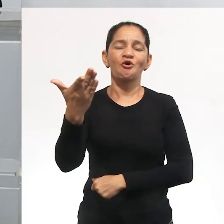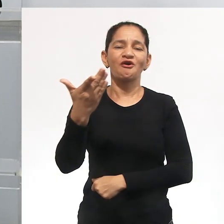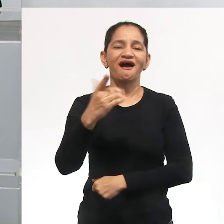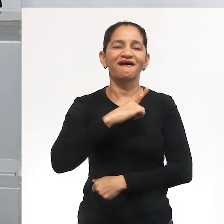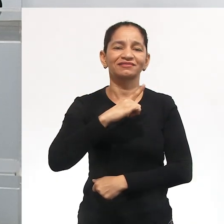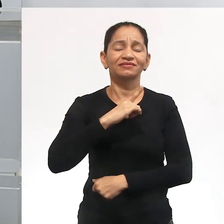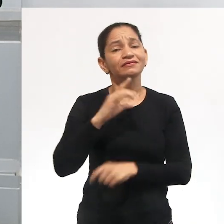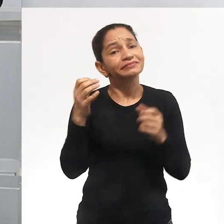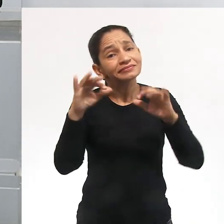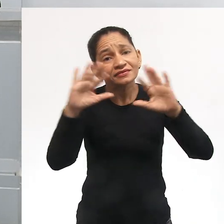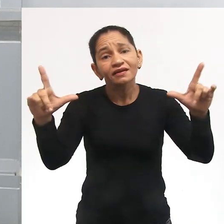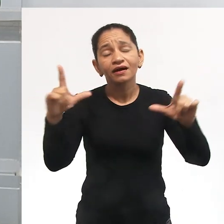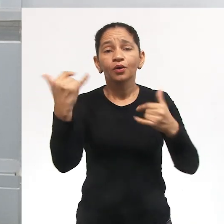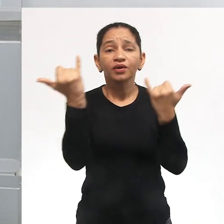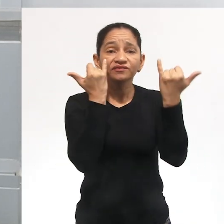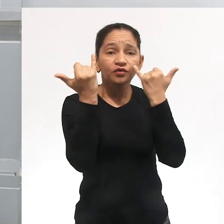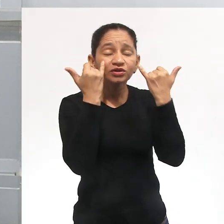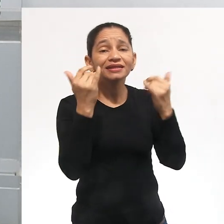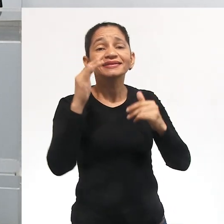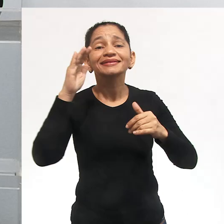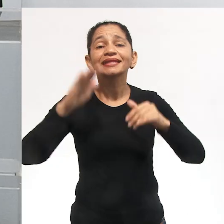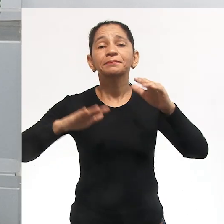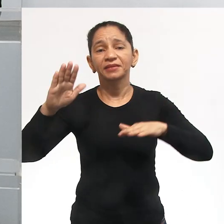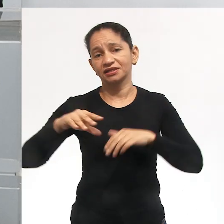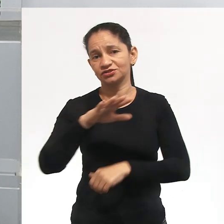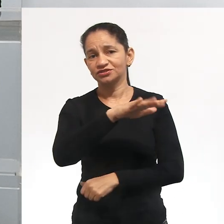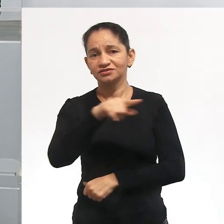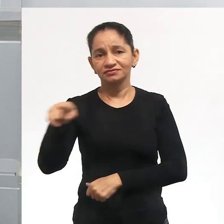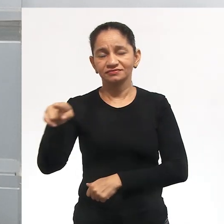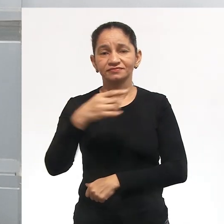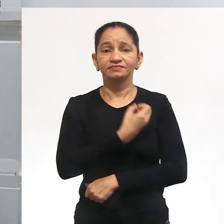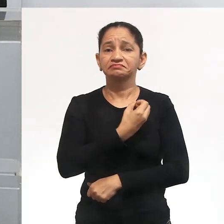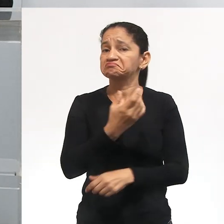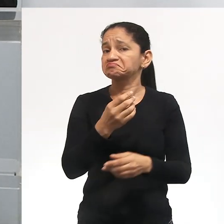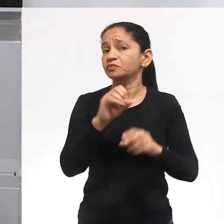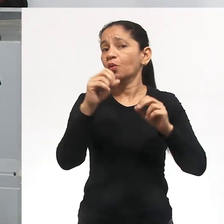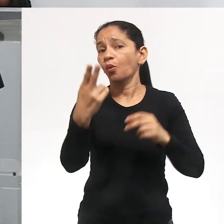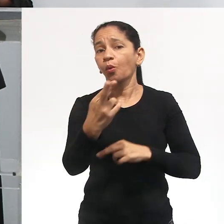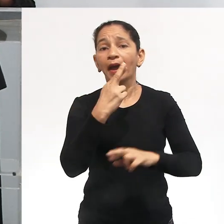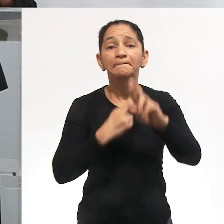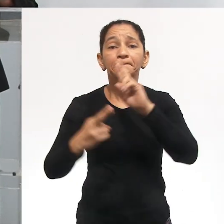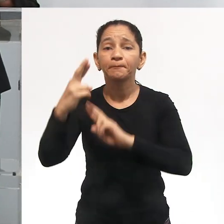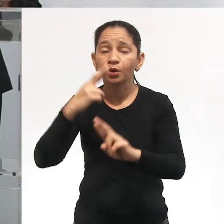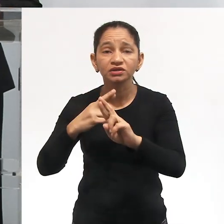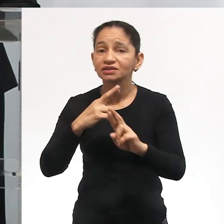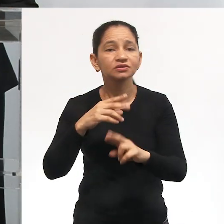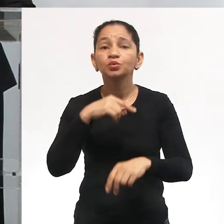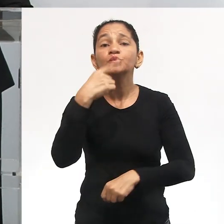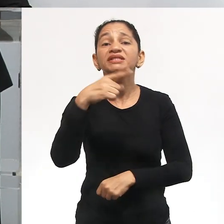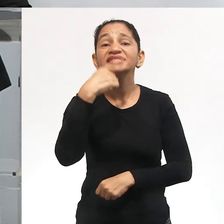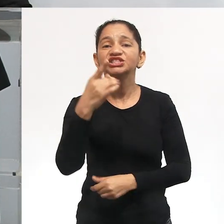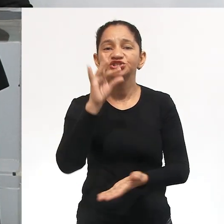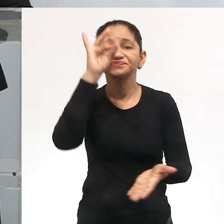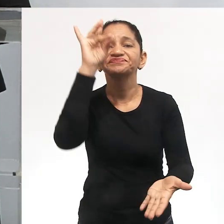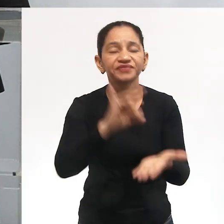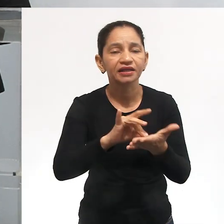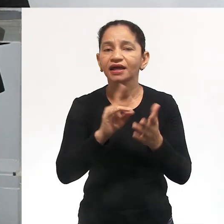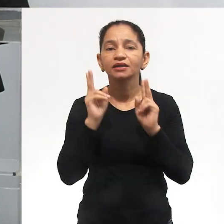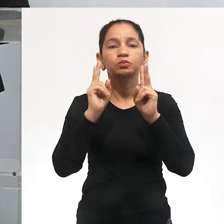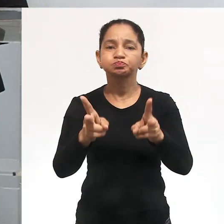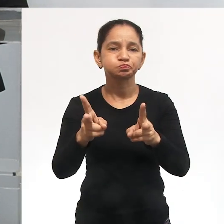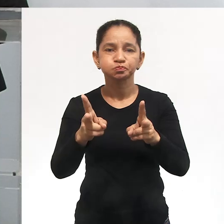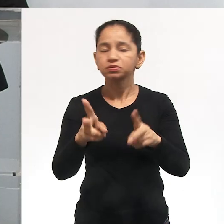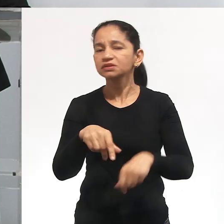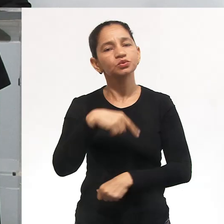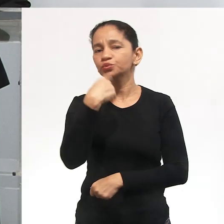porque se depende de evidências que elas podem alterar. Então, nós não temos uma verdade absoluta. Ela